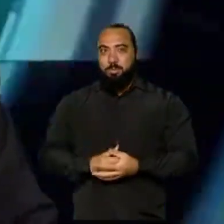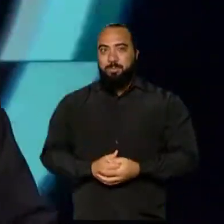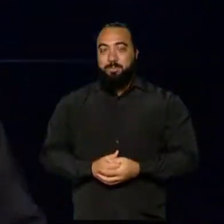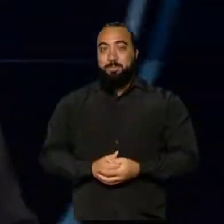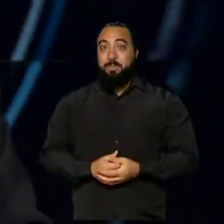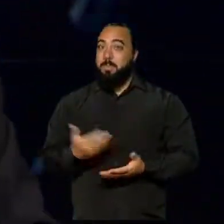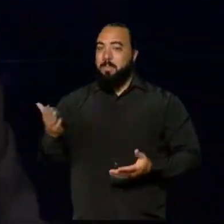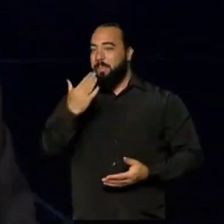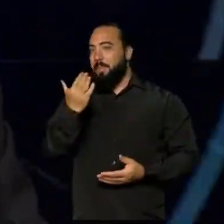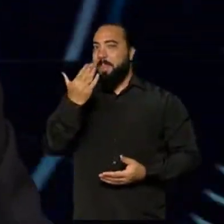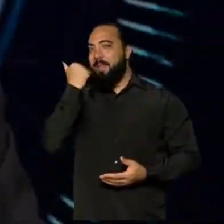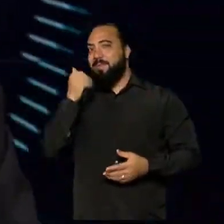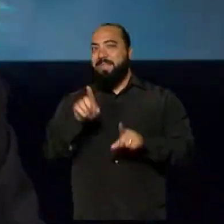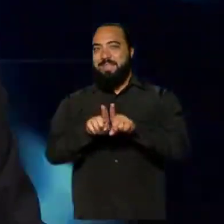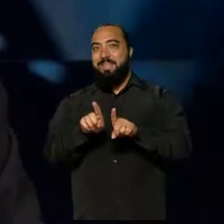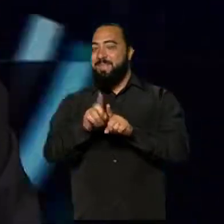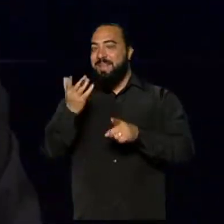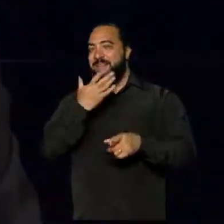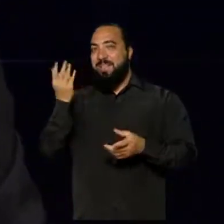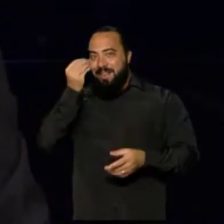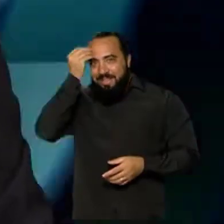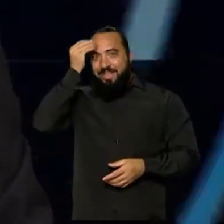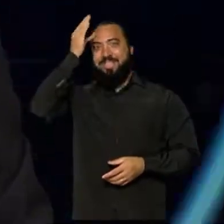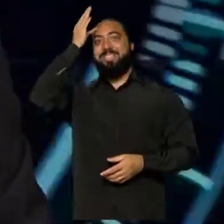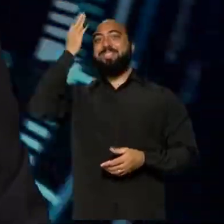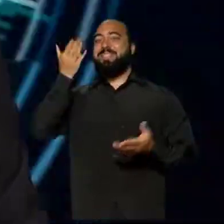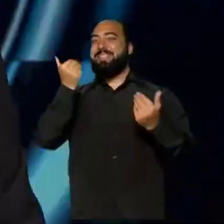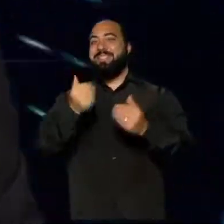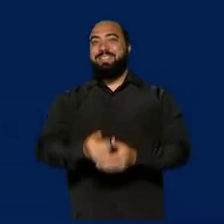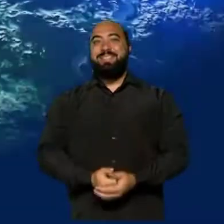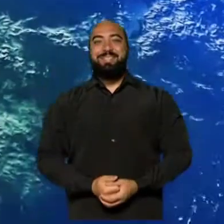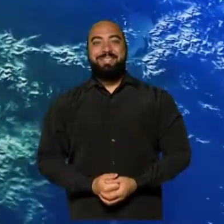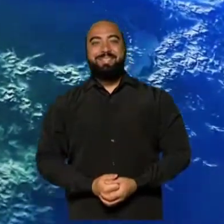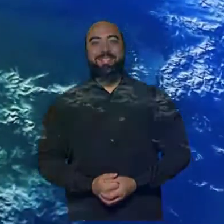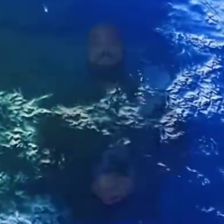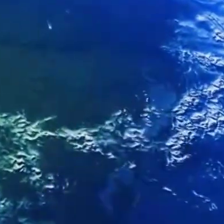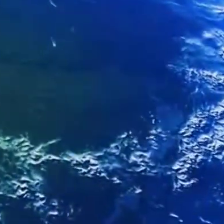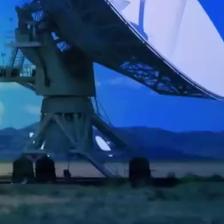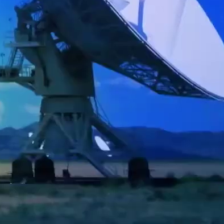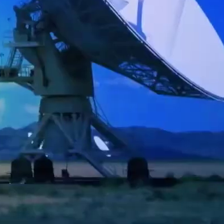Então, vem comigo nessa viagem pelo mundo do conhecimento.